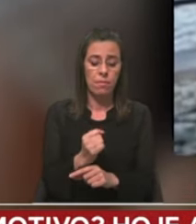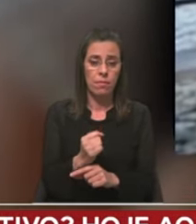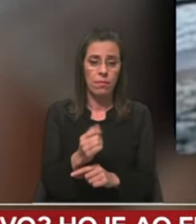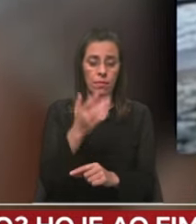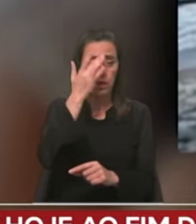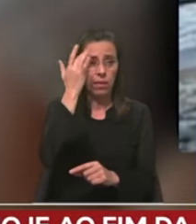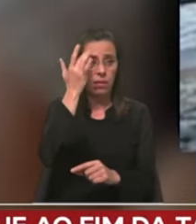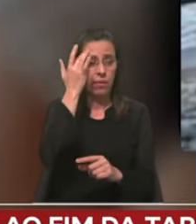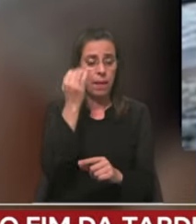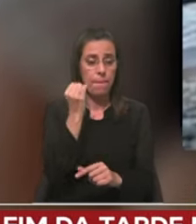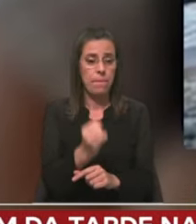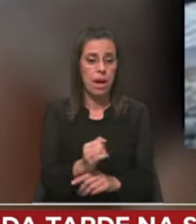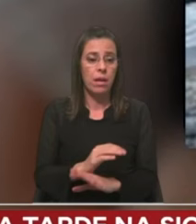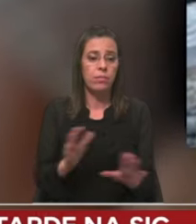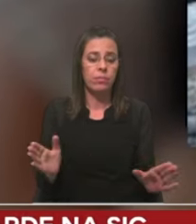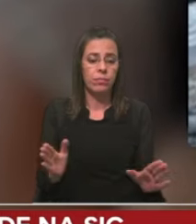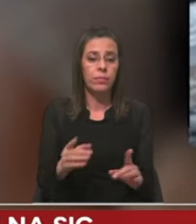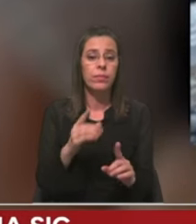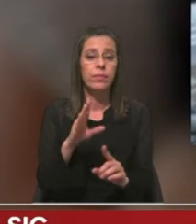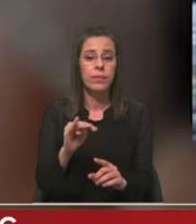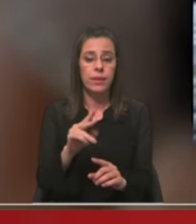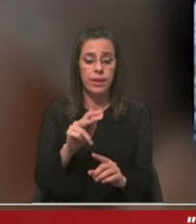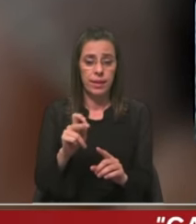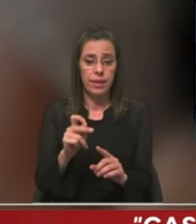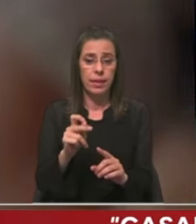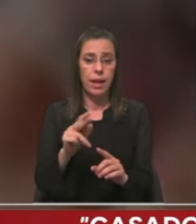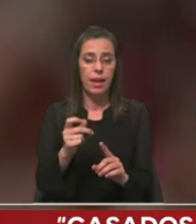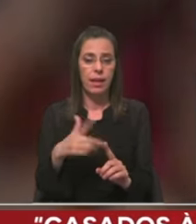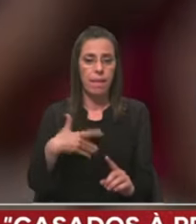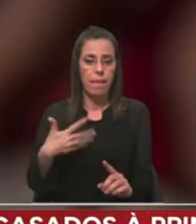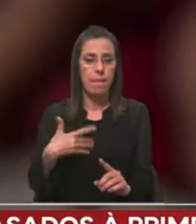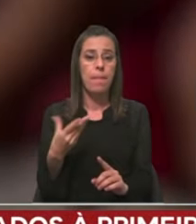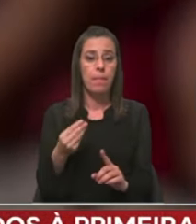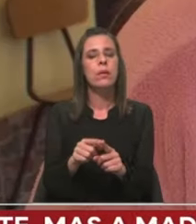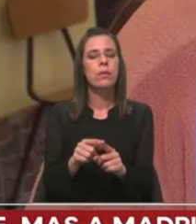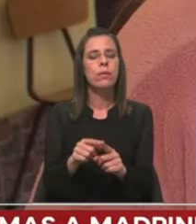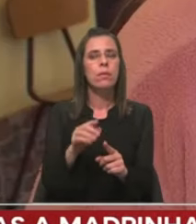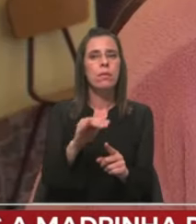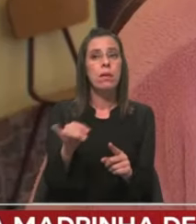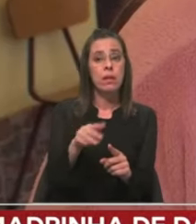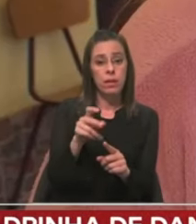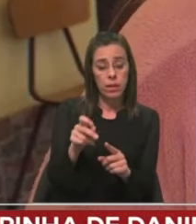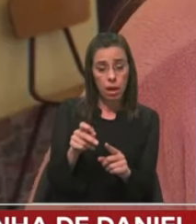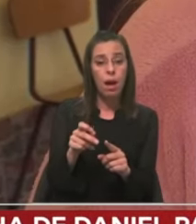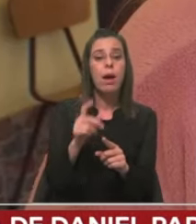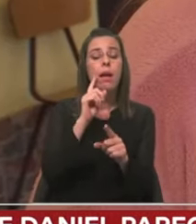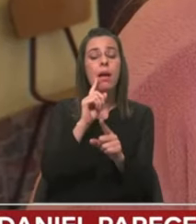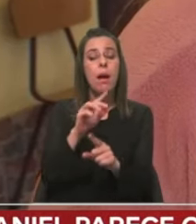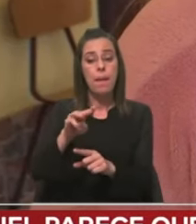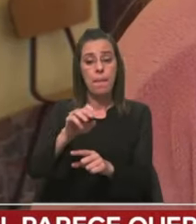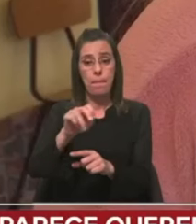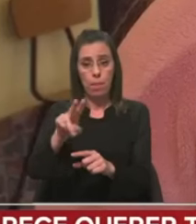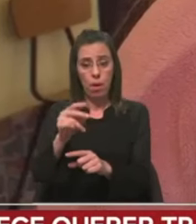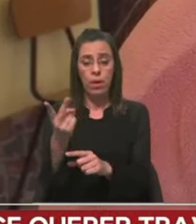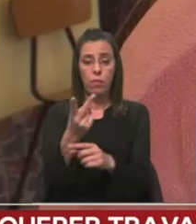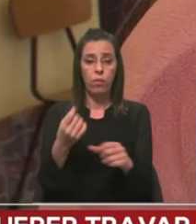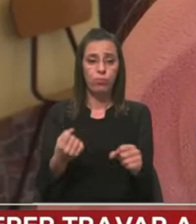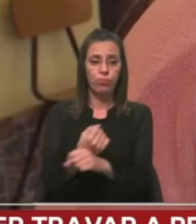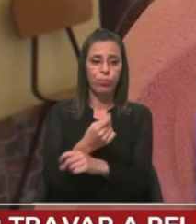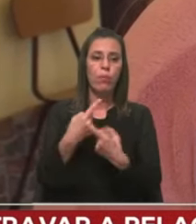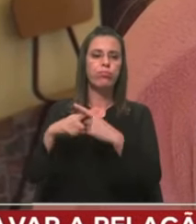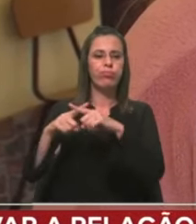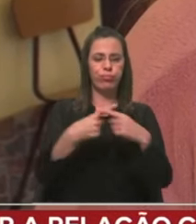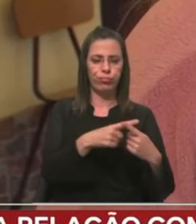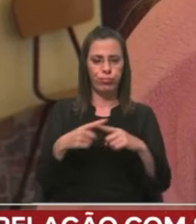uma facilidade tinha medo é isso tinha medo sim a Sara tinha medo a Sara e a Mónica se envolveram numa